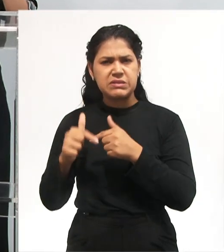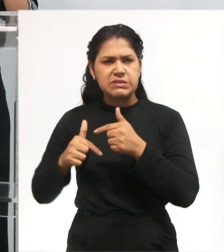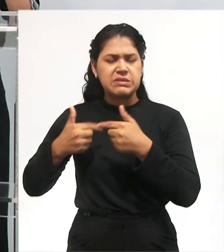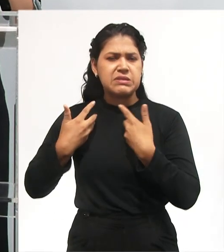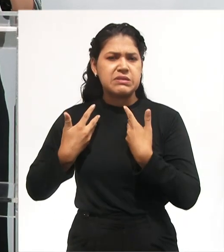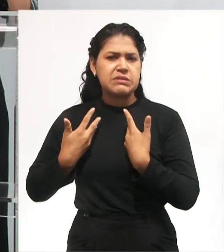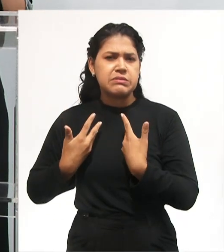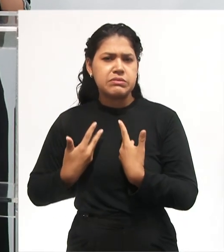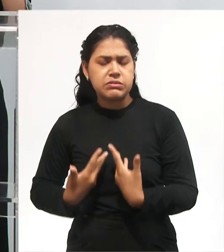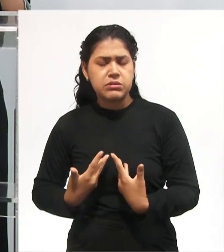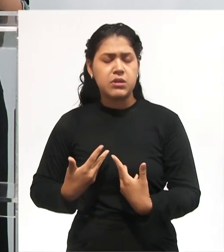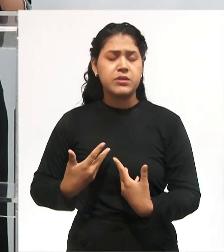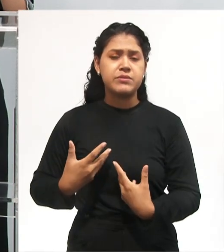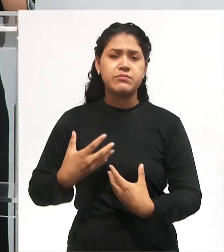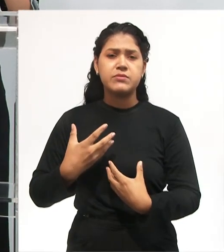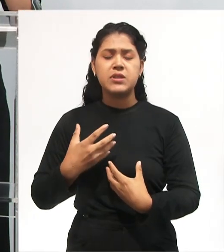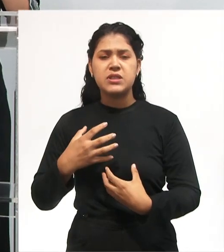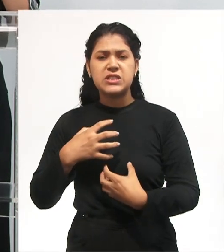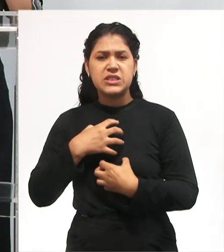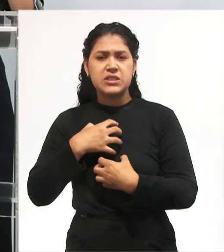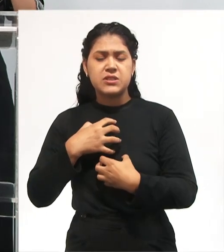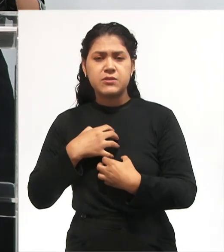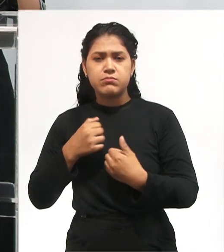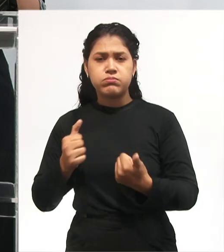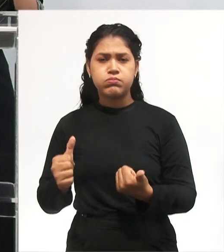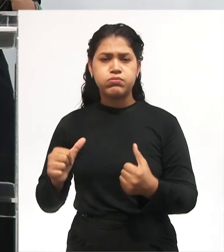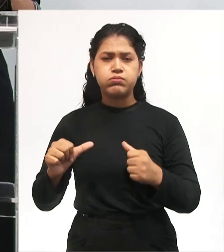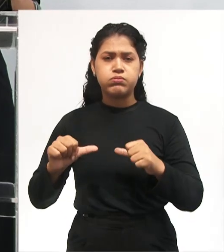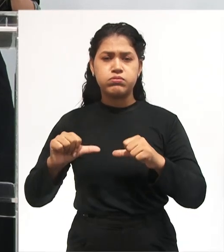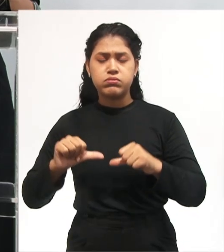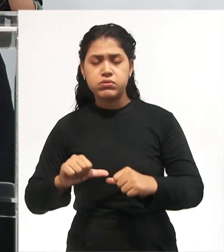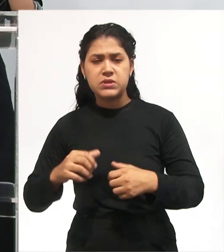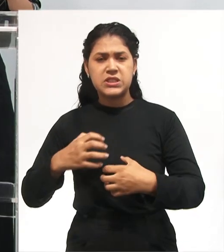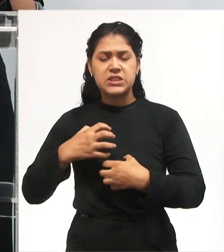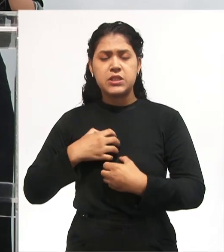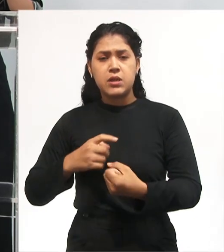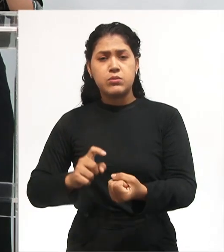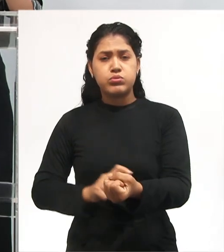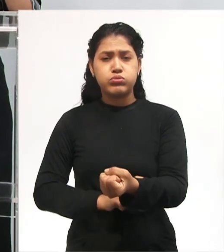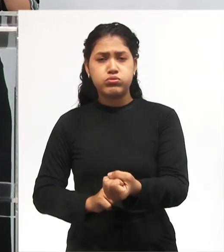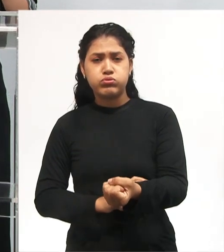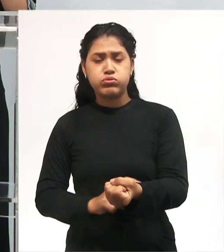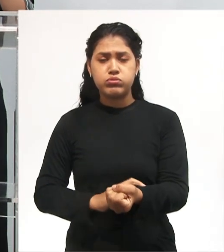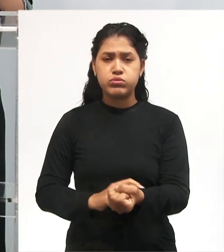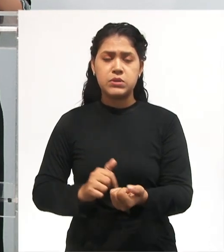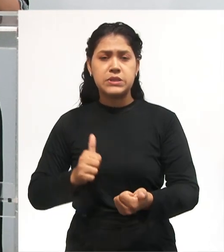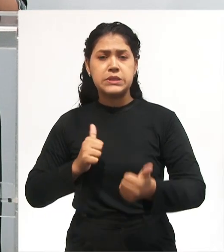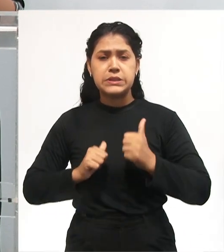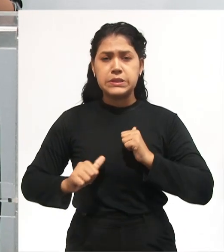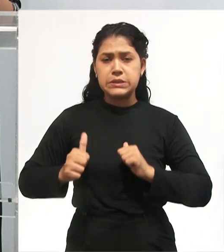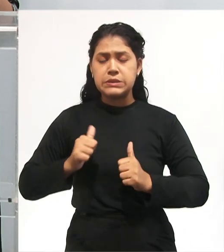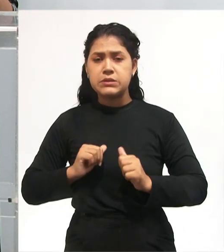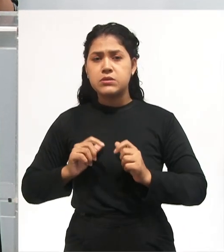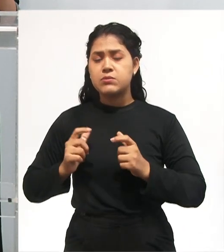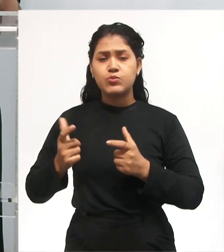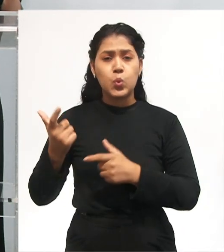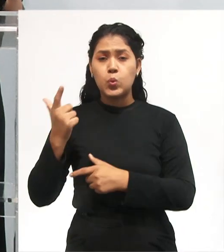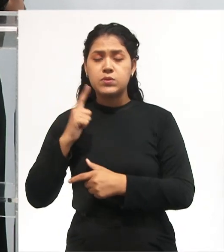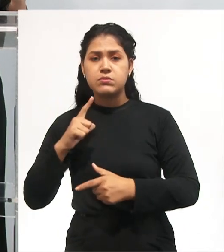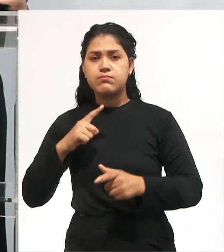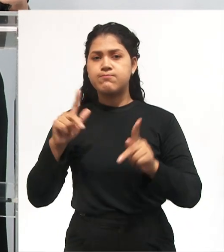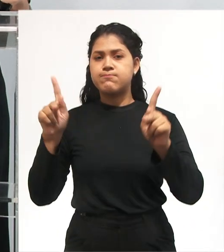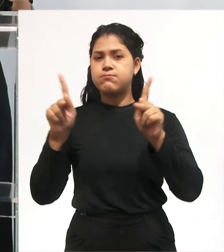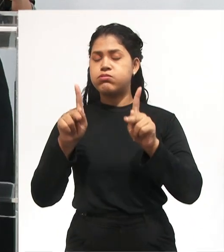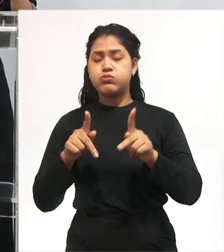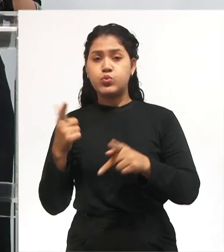me deixa exausta, que me deixa estressada de forma constante, onde eu não posso